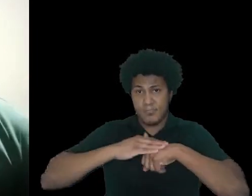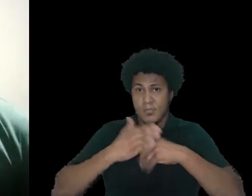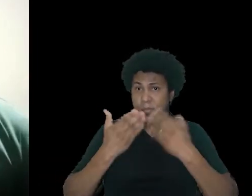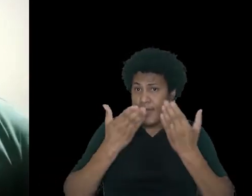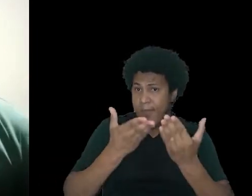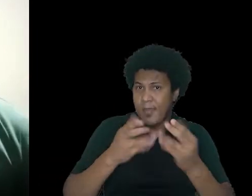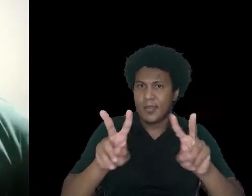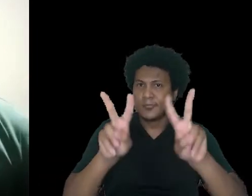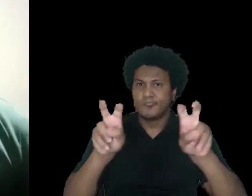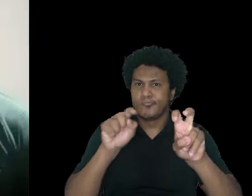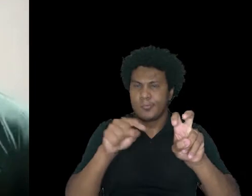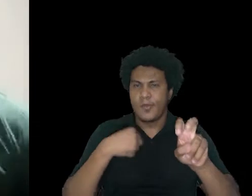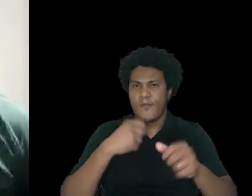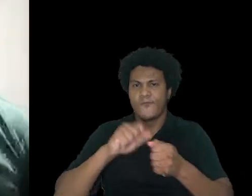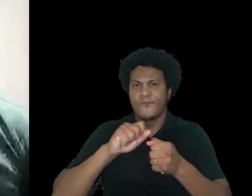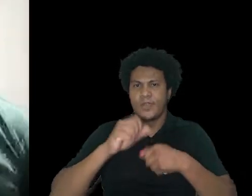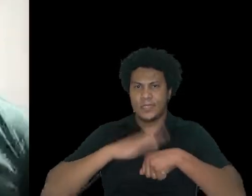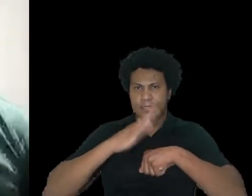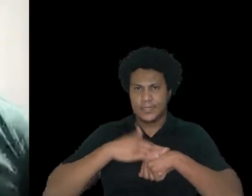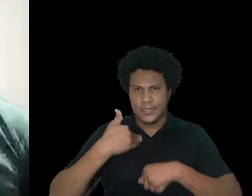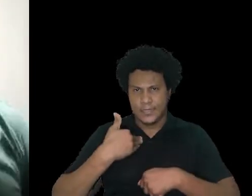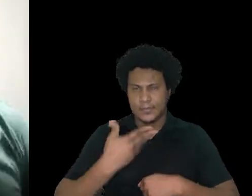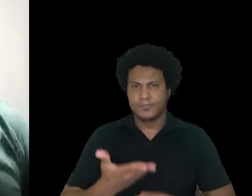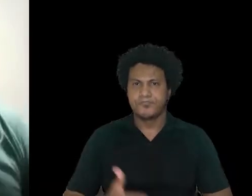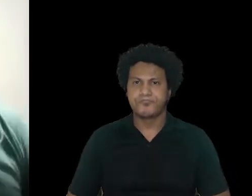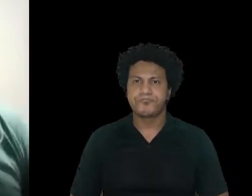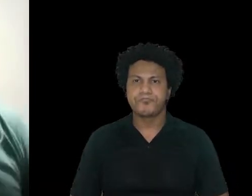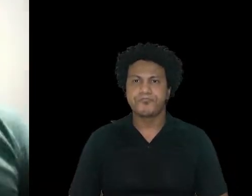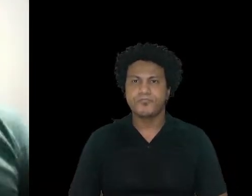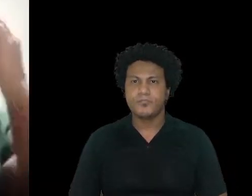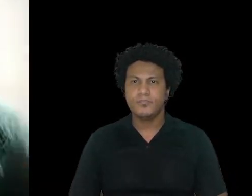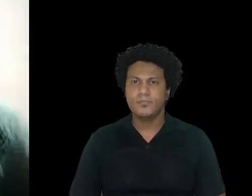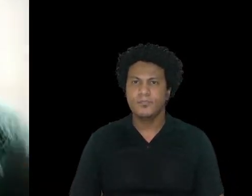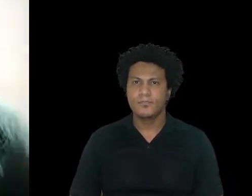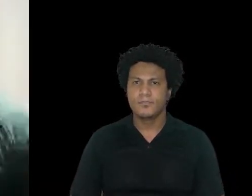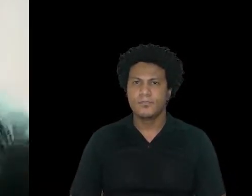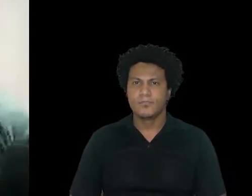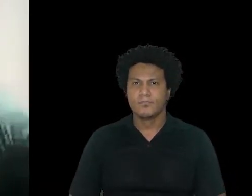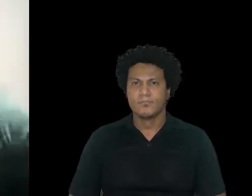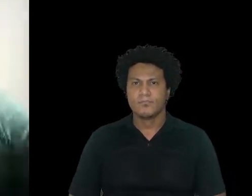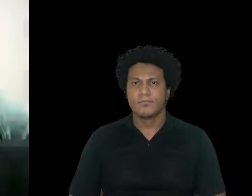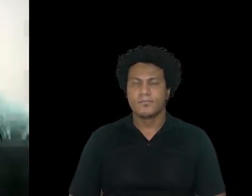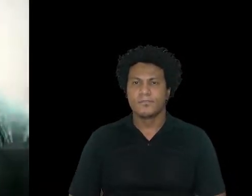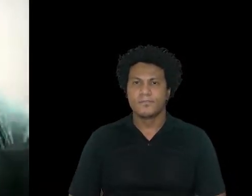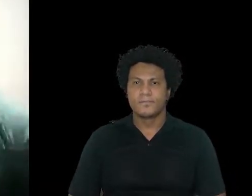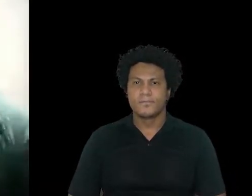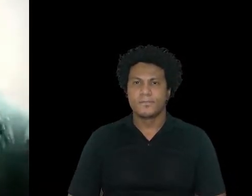poder sair, pelo menos, aquilo que eu, próximo daquilo que eu tinha idealizado.